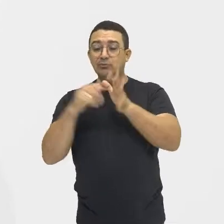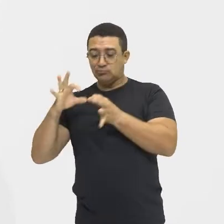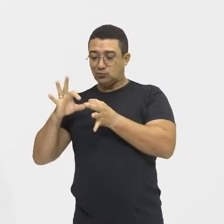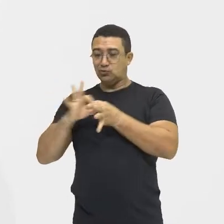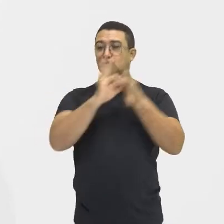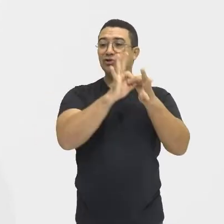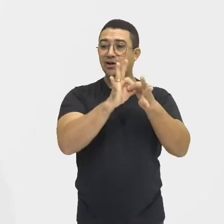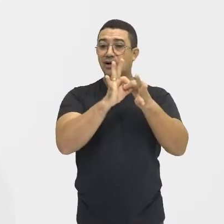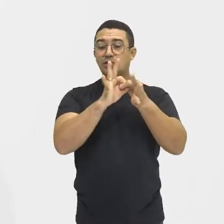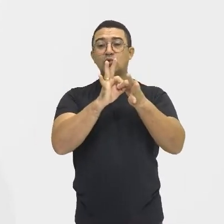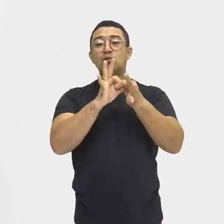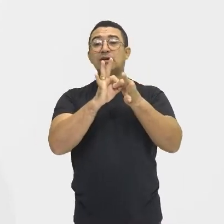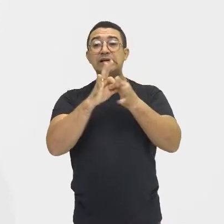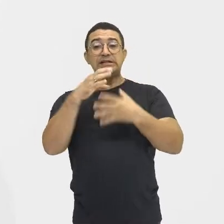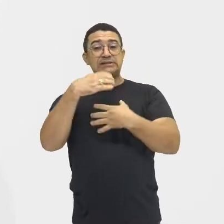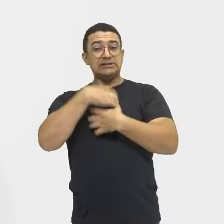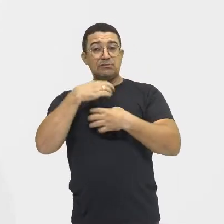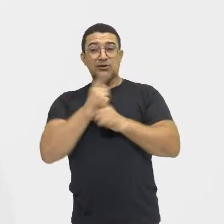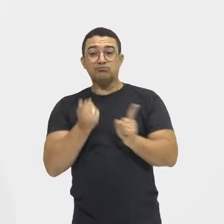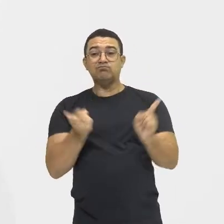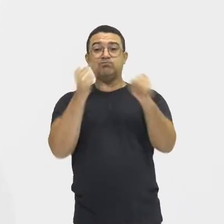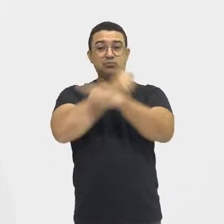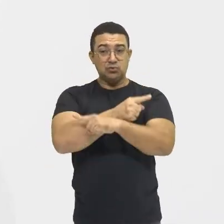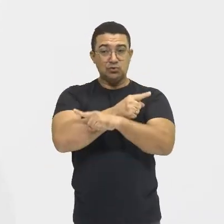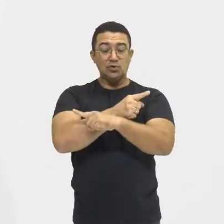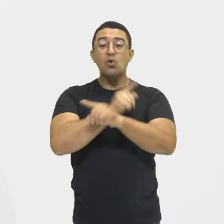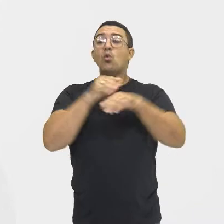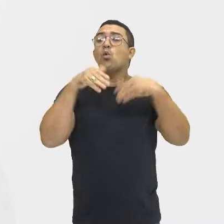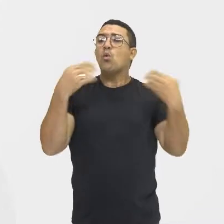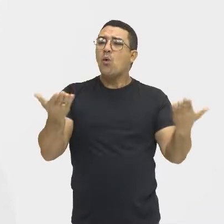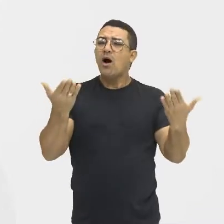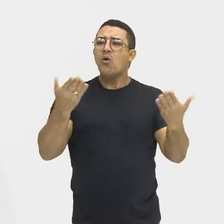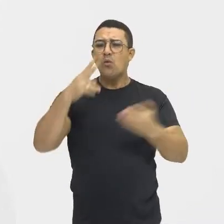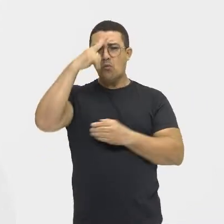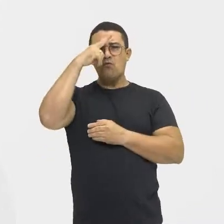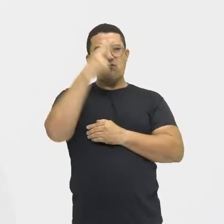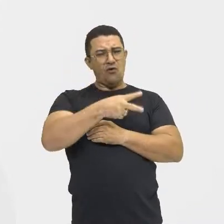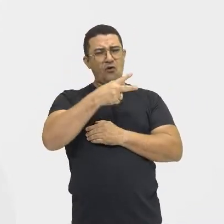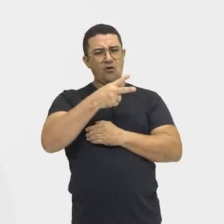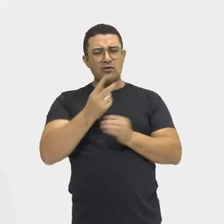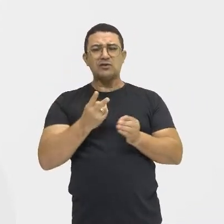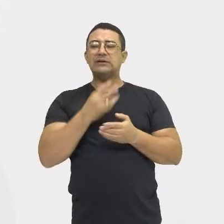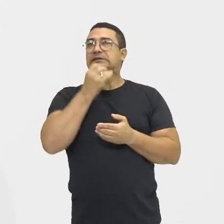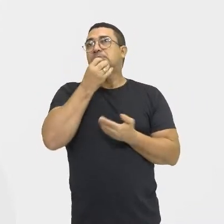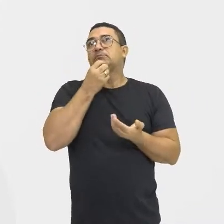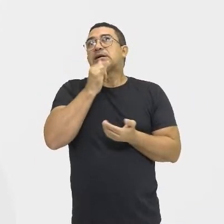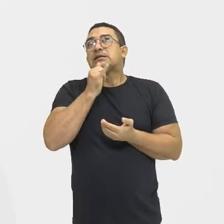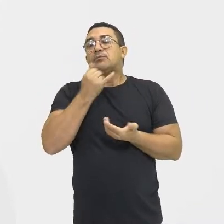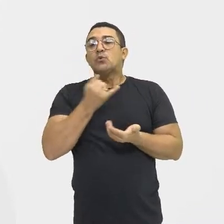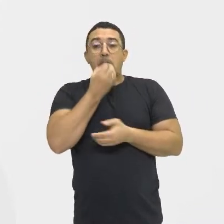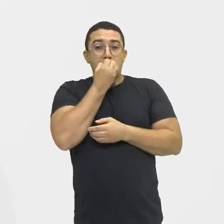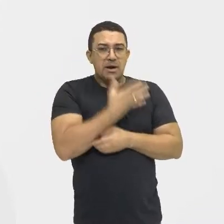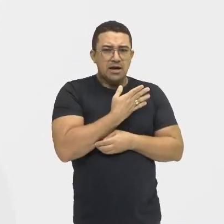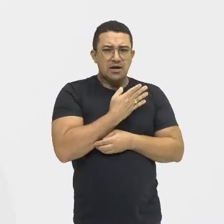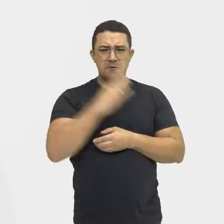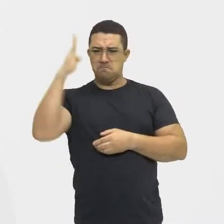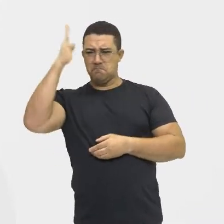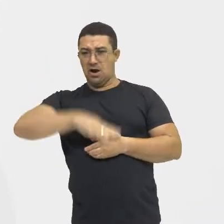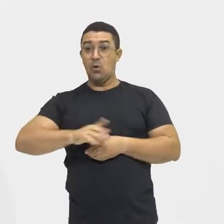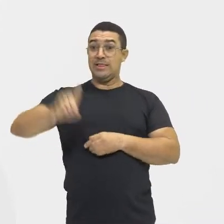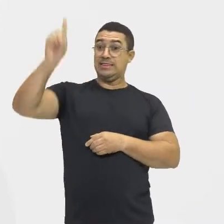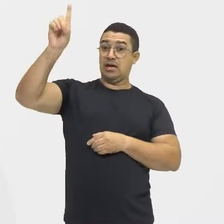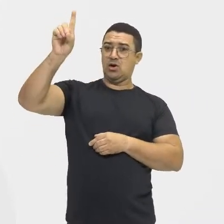forças antagônicas. Quais são essas forças antagônicas? Bem e mal, Deus e o